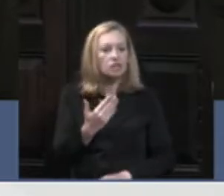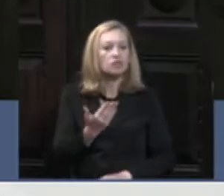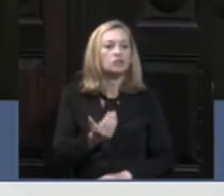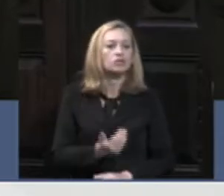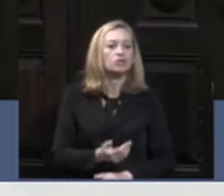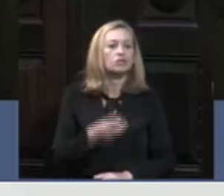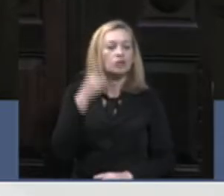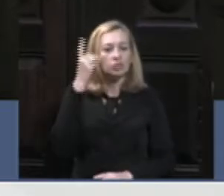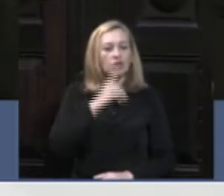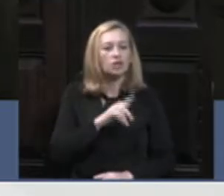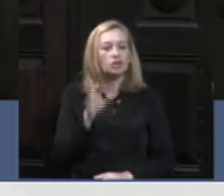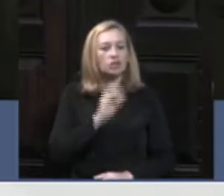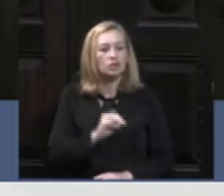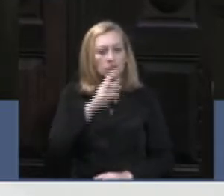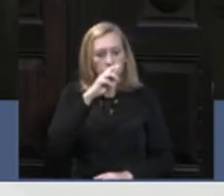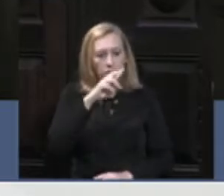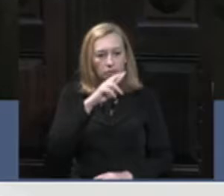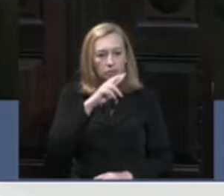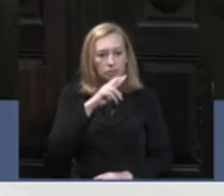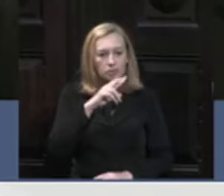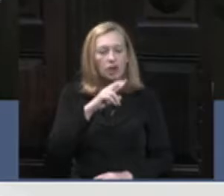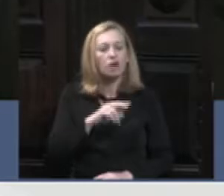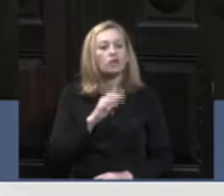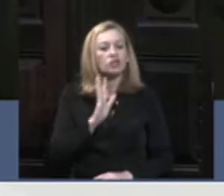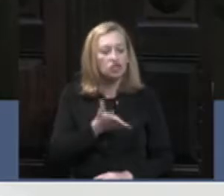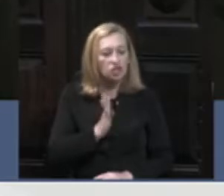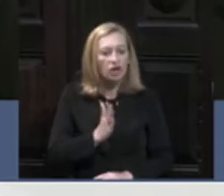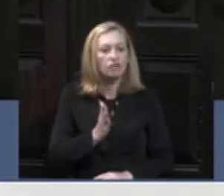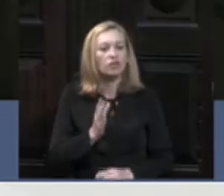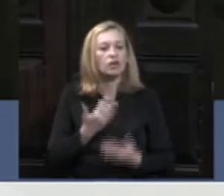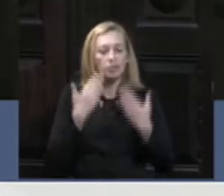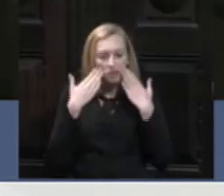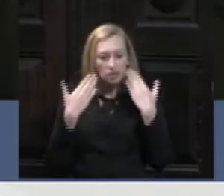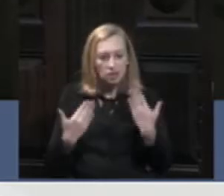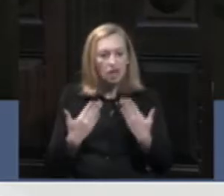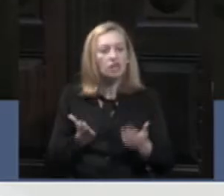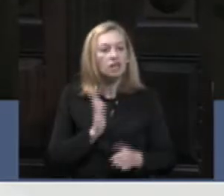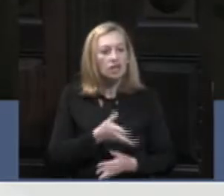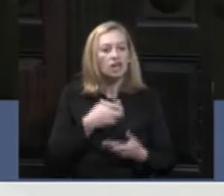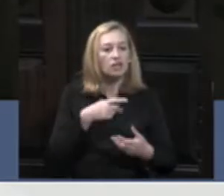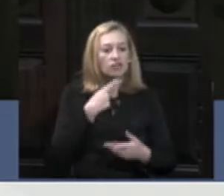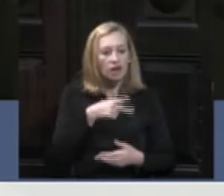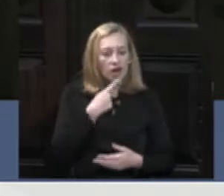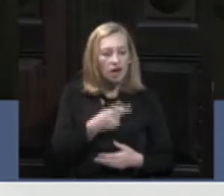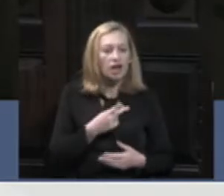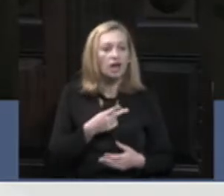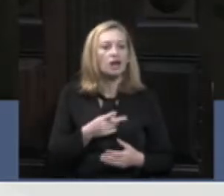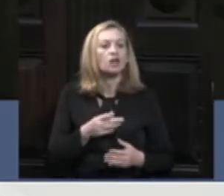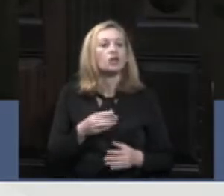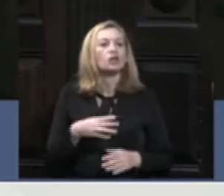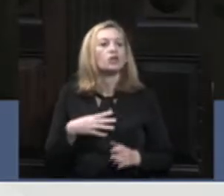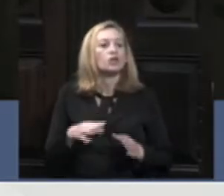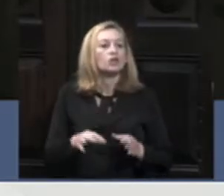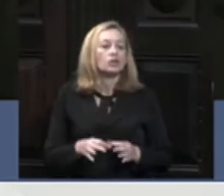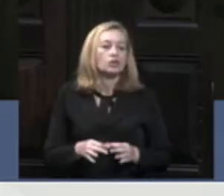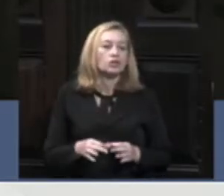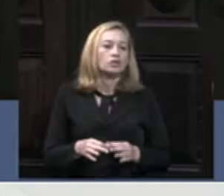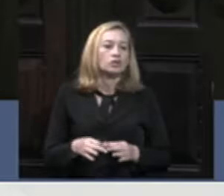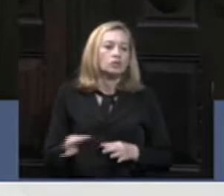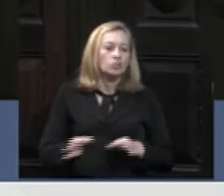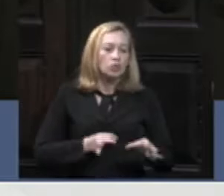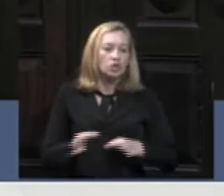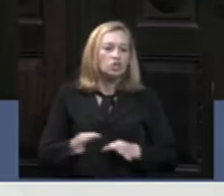deputado Luiz Paulo, que já foi incorporado, quer deixar claro que o projeto refere-se ao 4º distrito de